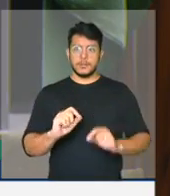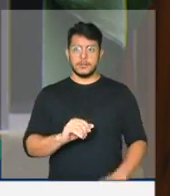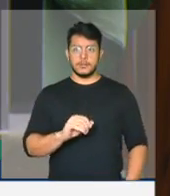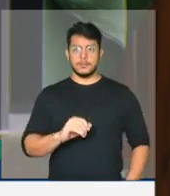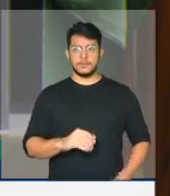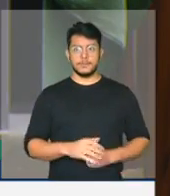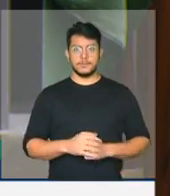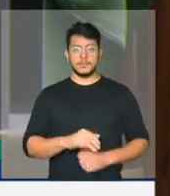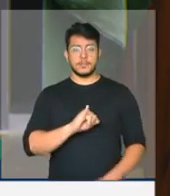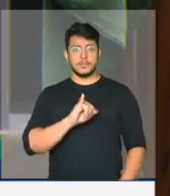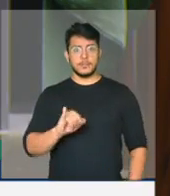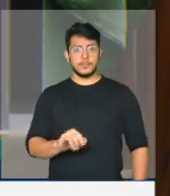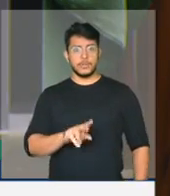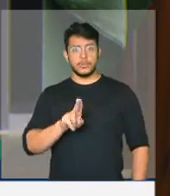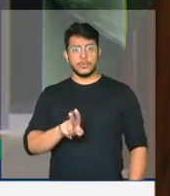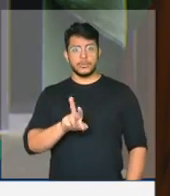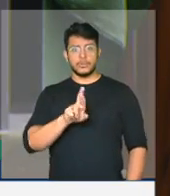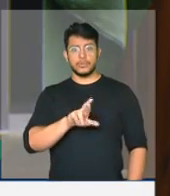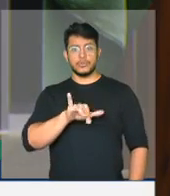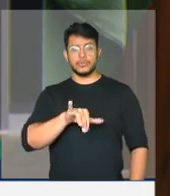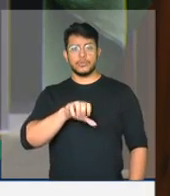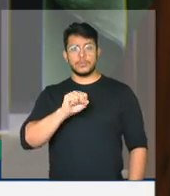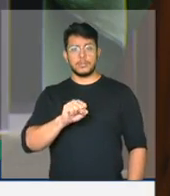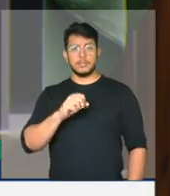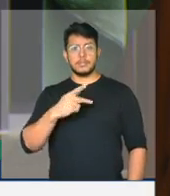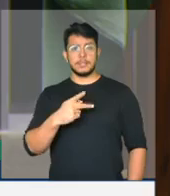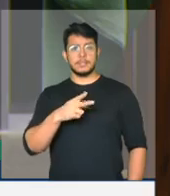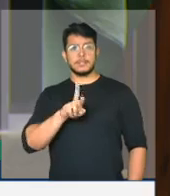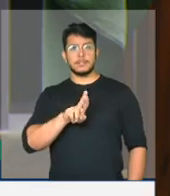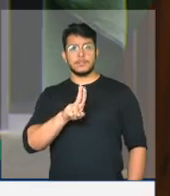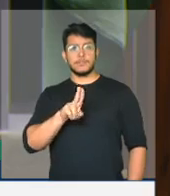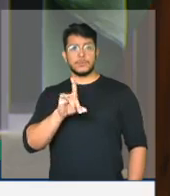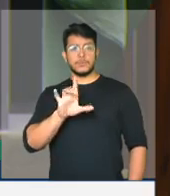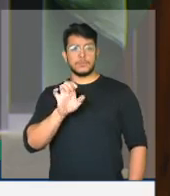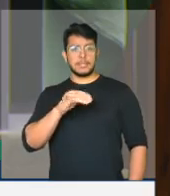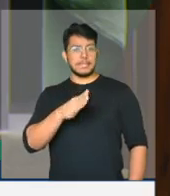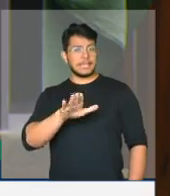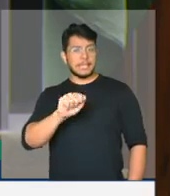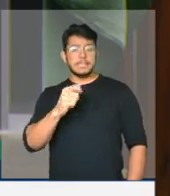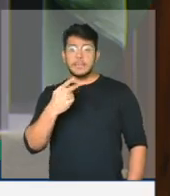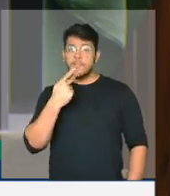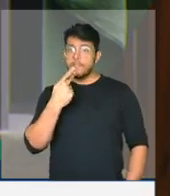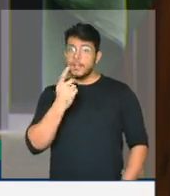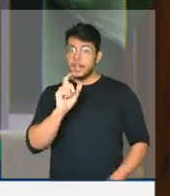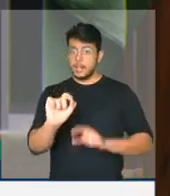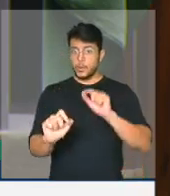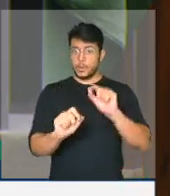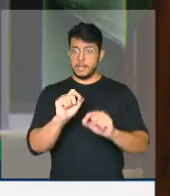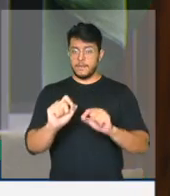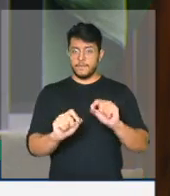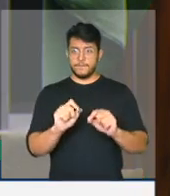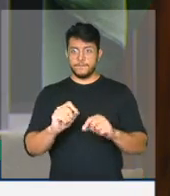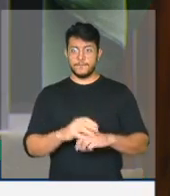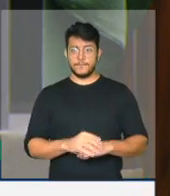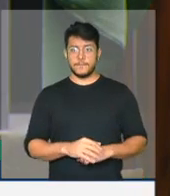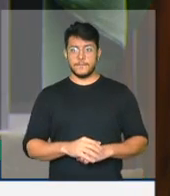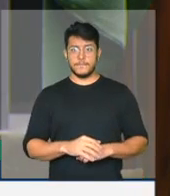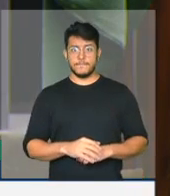venire contra factum próprio. É uma coisa meio estranha, mas isso diz